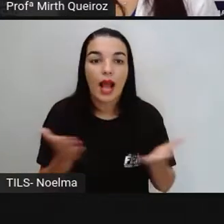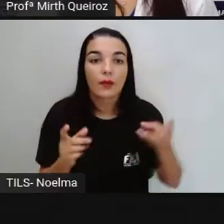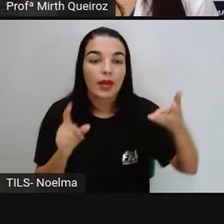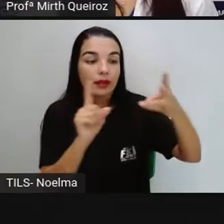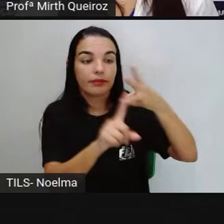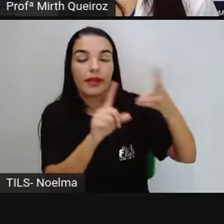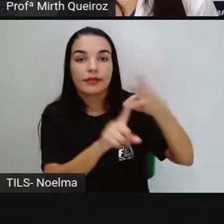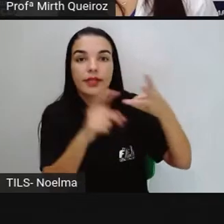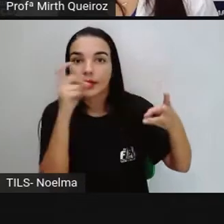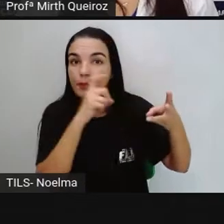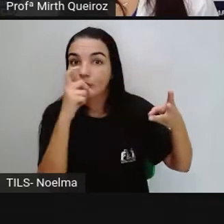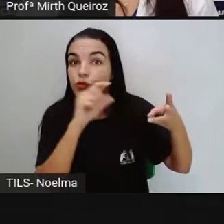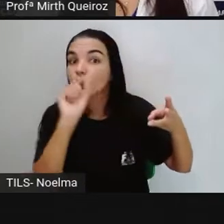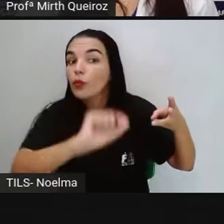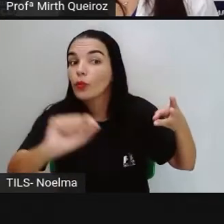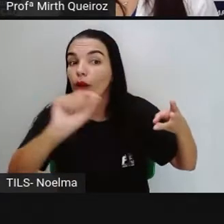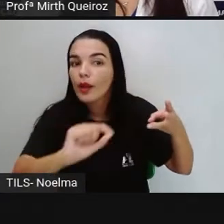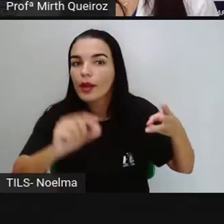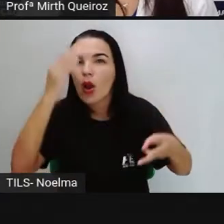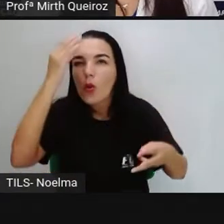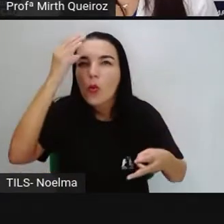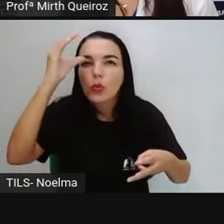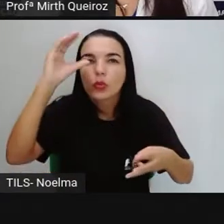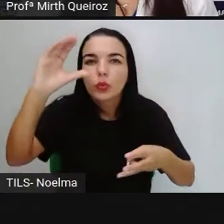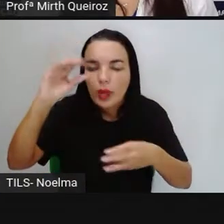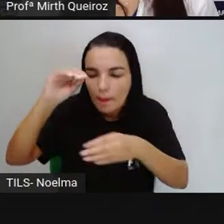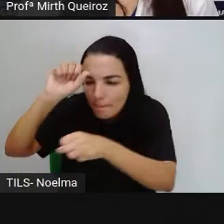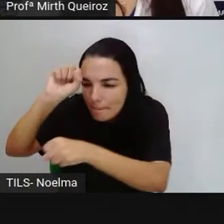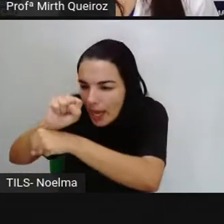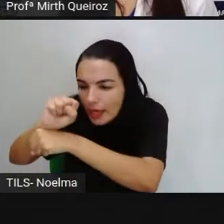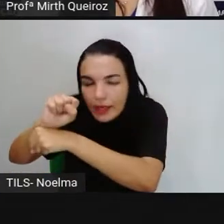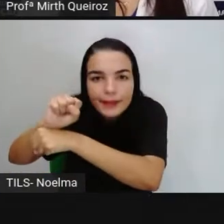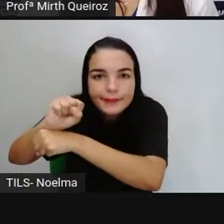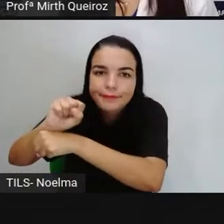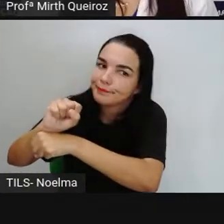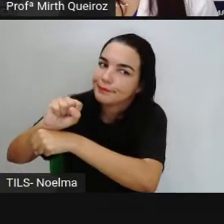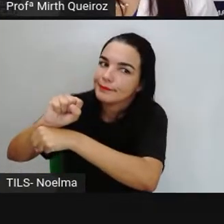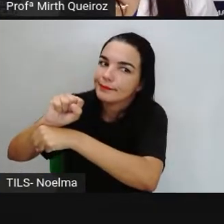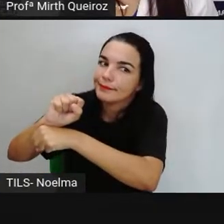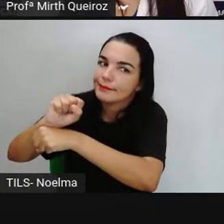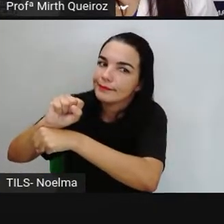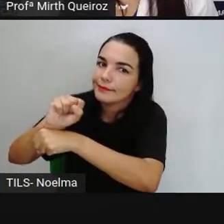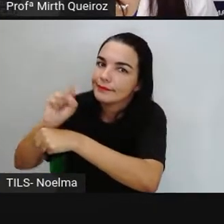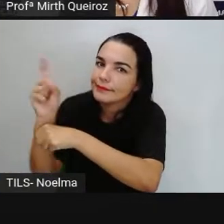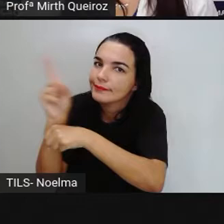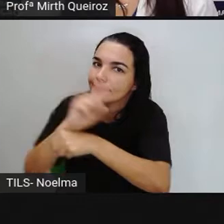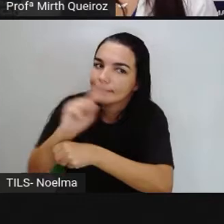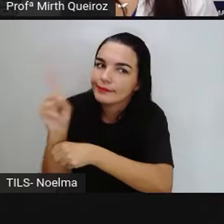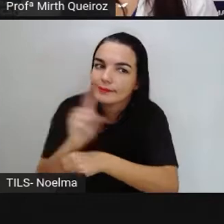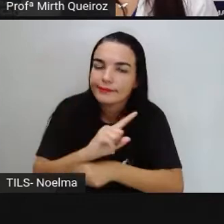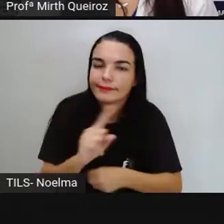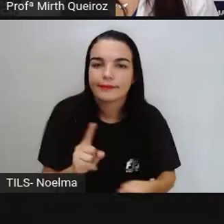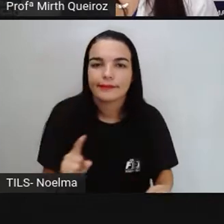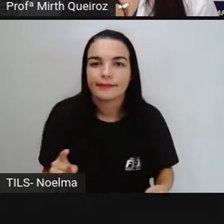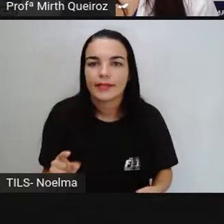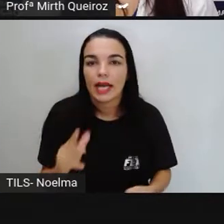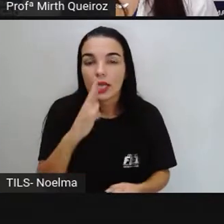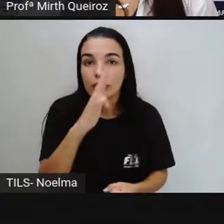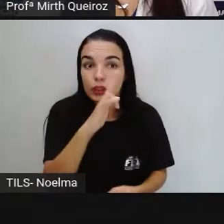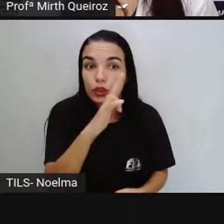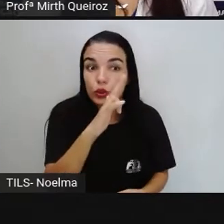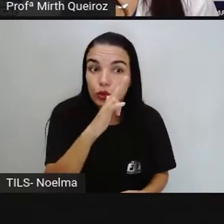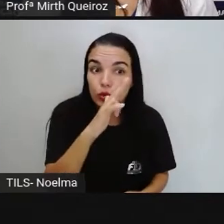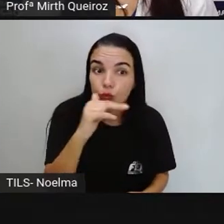Outro equívoco, culturas congeladas. Esse é o terceiro equívoco, né? O congelamento